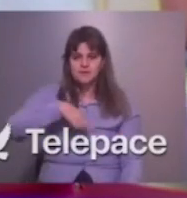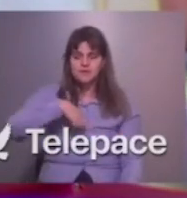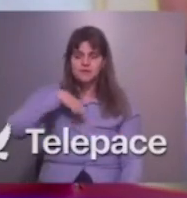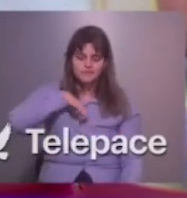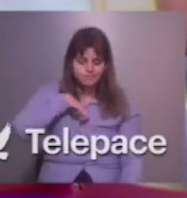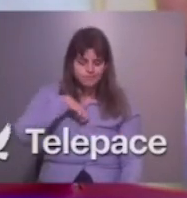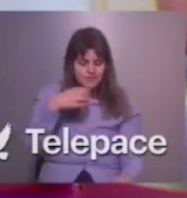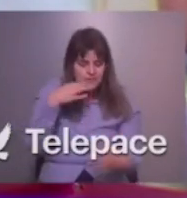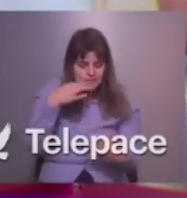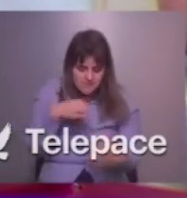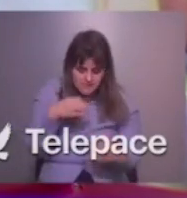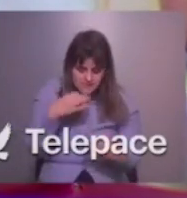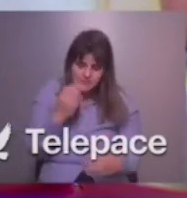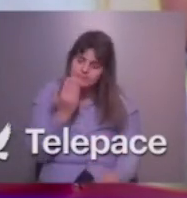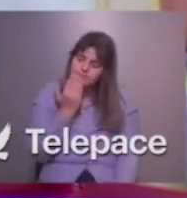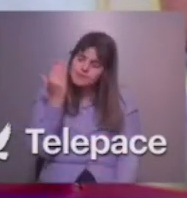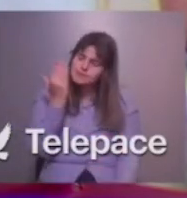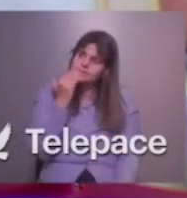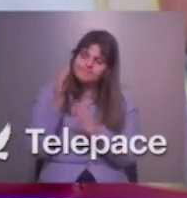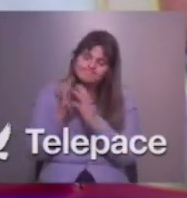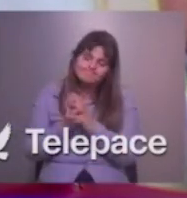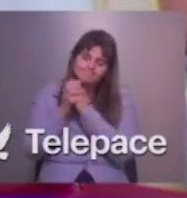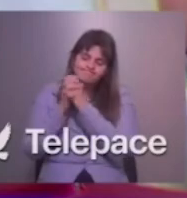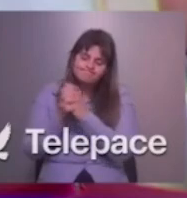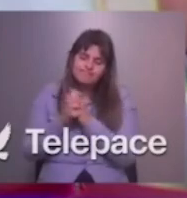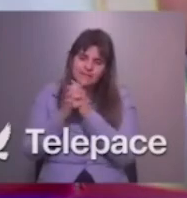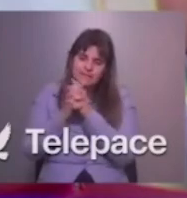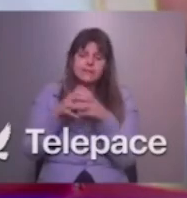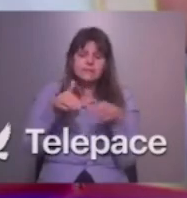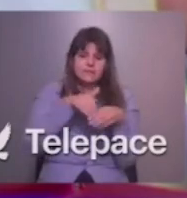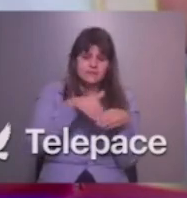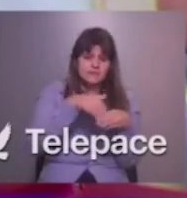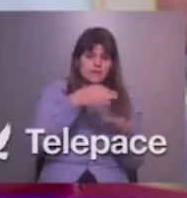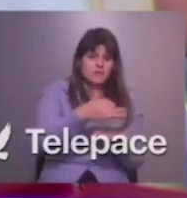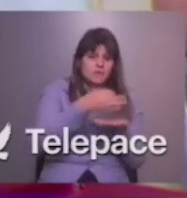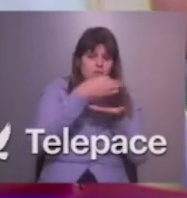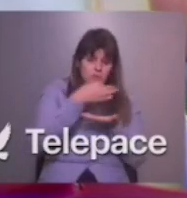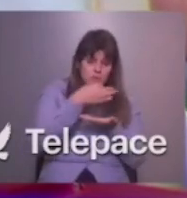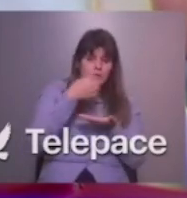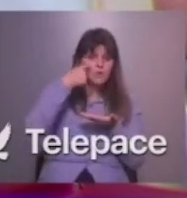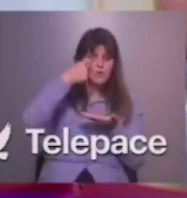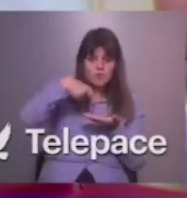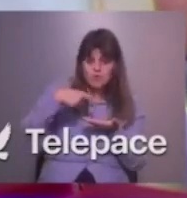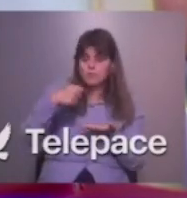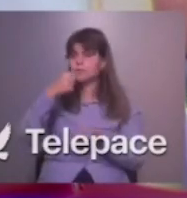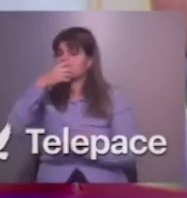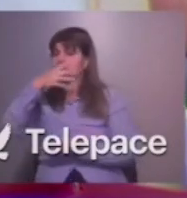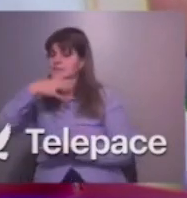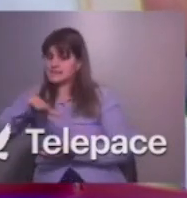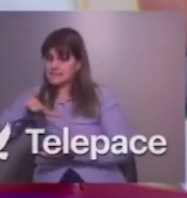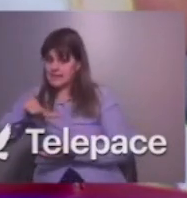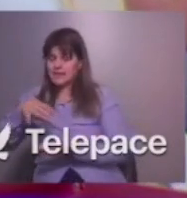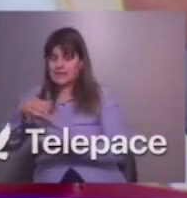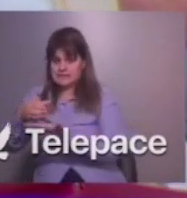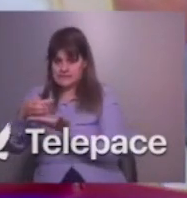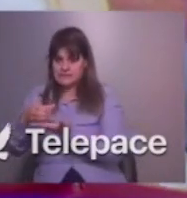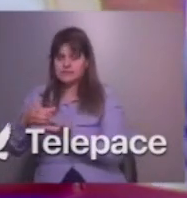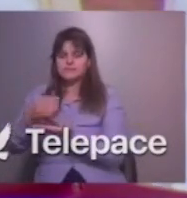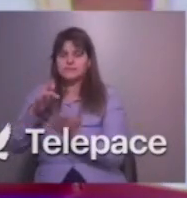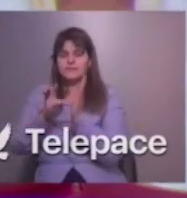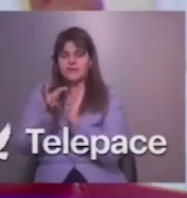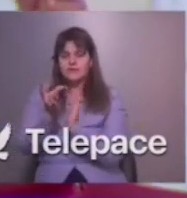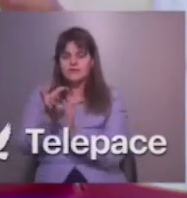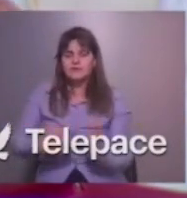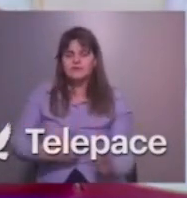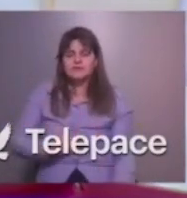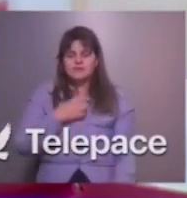supplices deprecamur, ut corporis et sanguinis Christi participes, a Spiritus